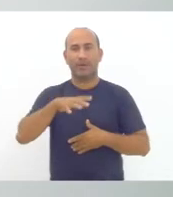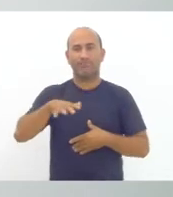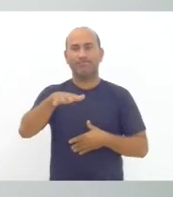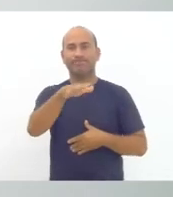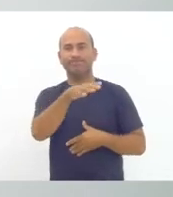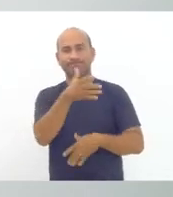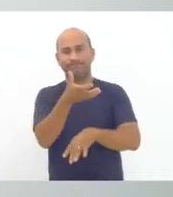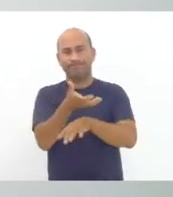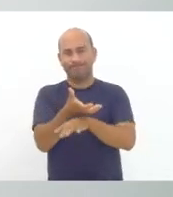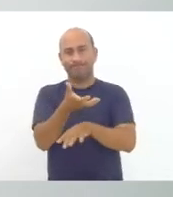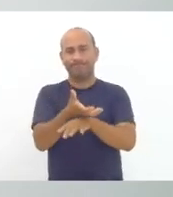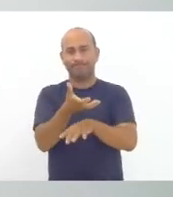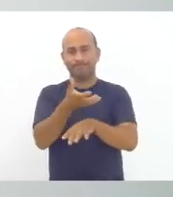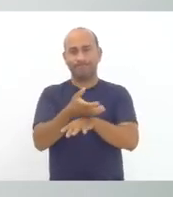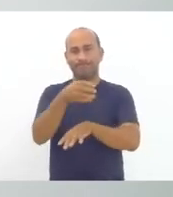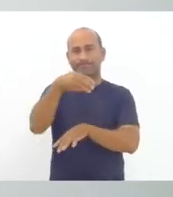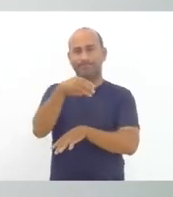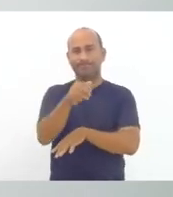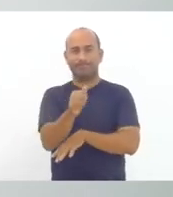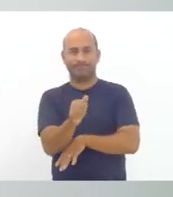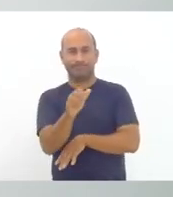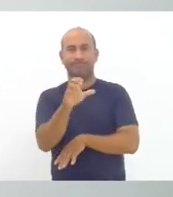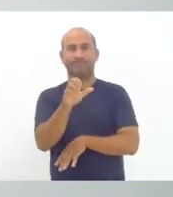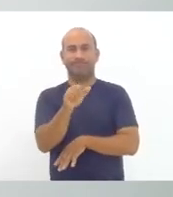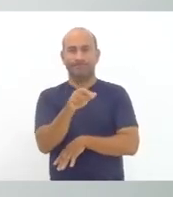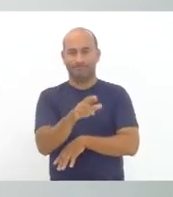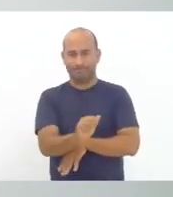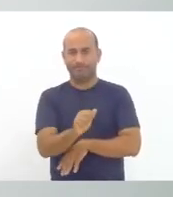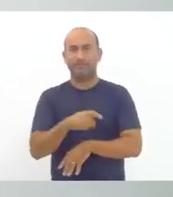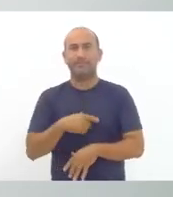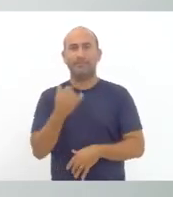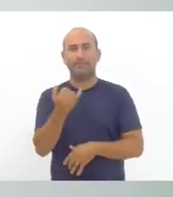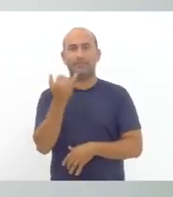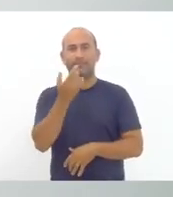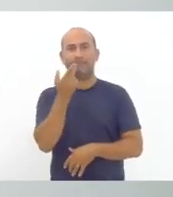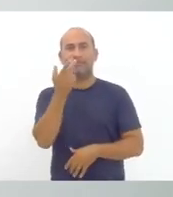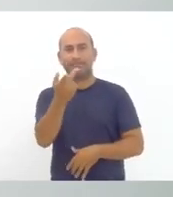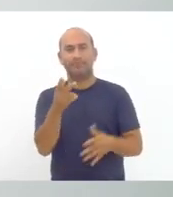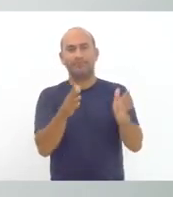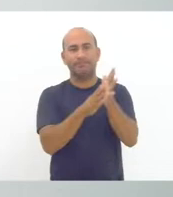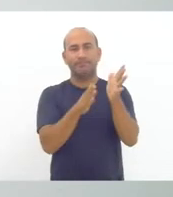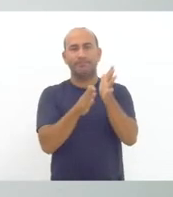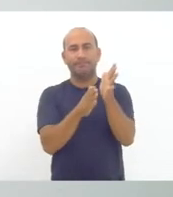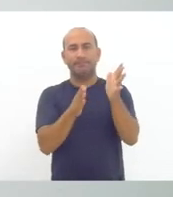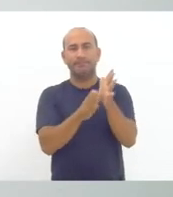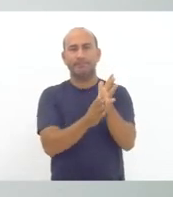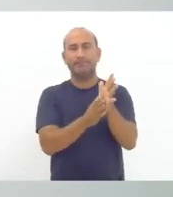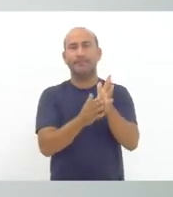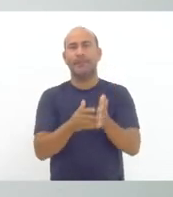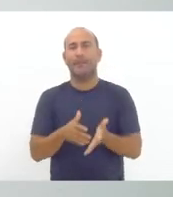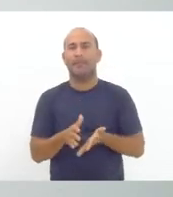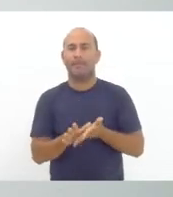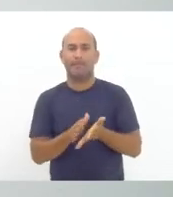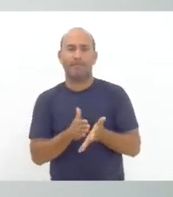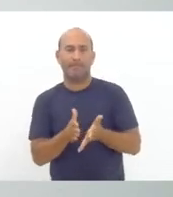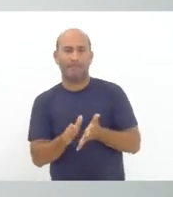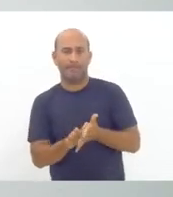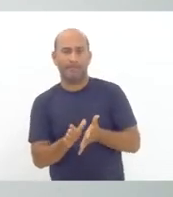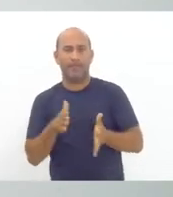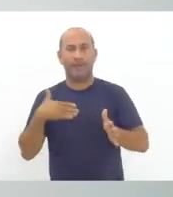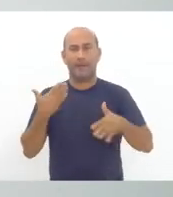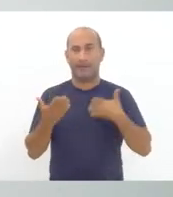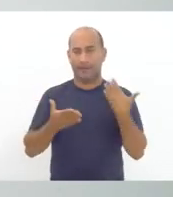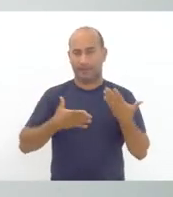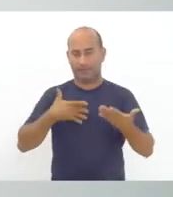do Mascates importante falar que foi homenageado no enredo de 2022 do bloco alegria da